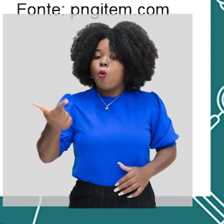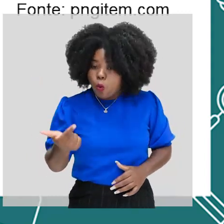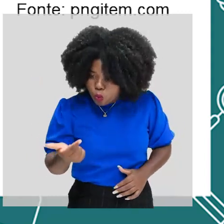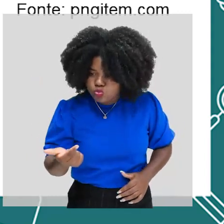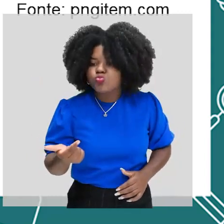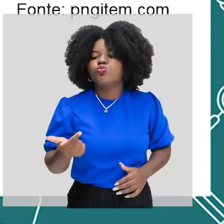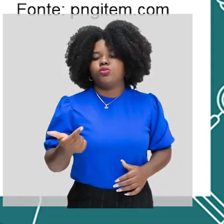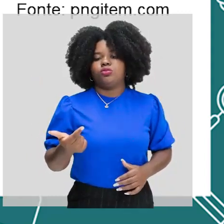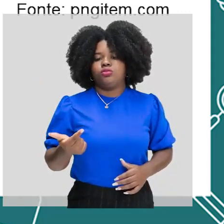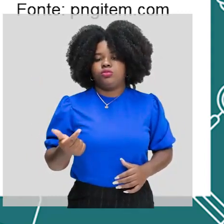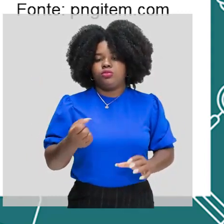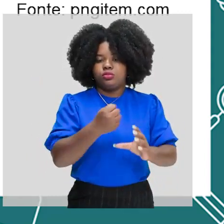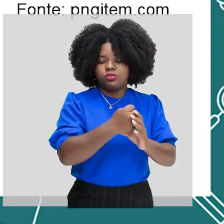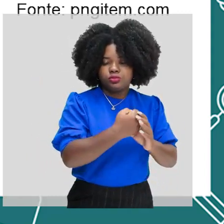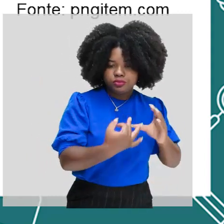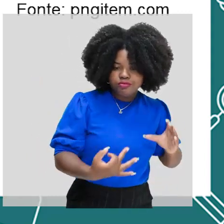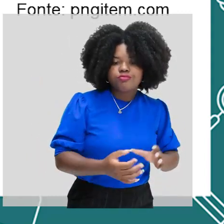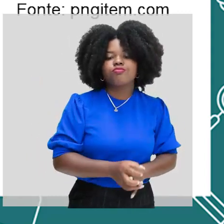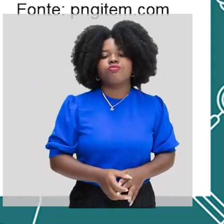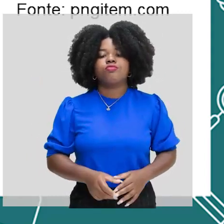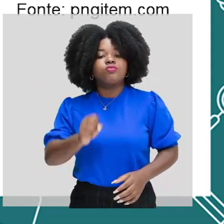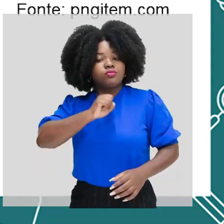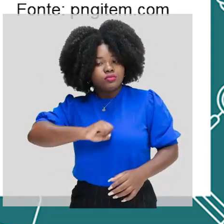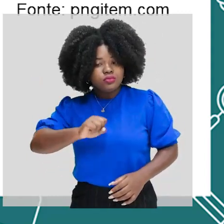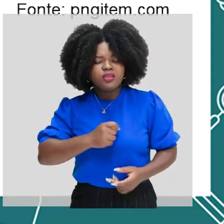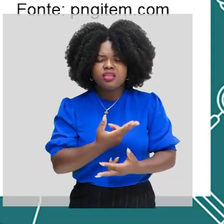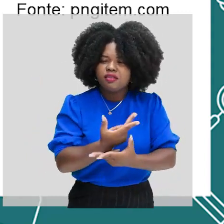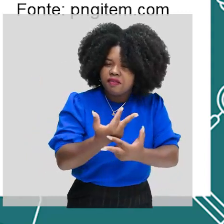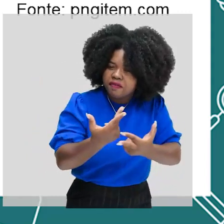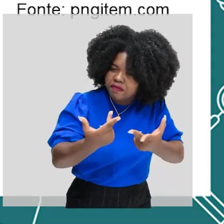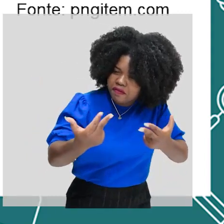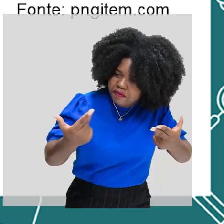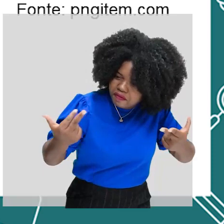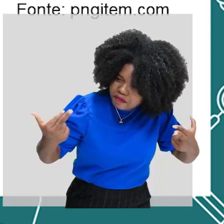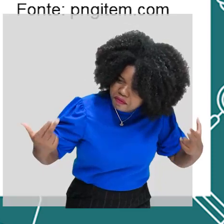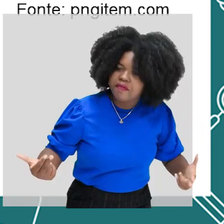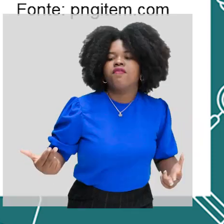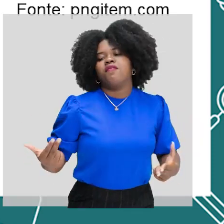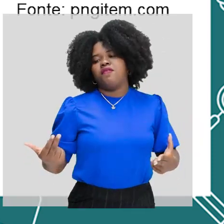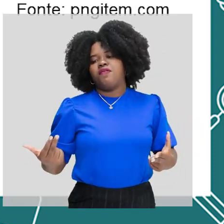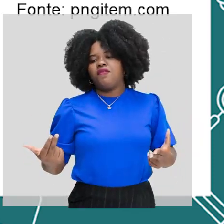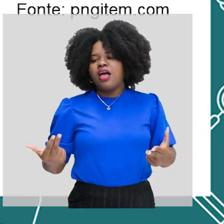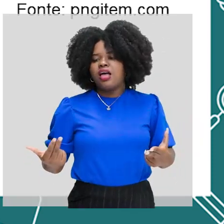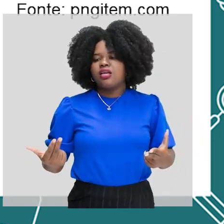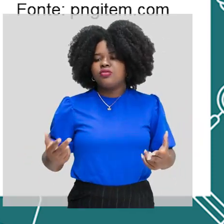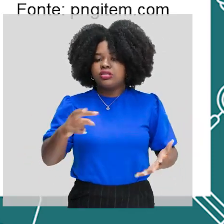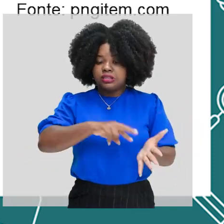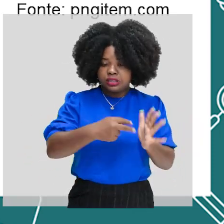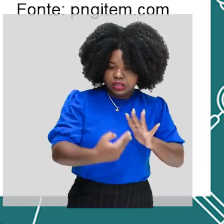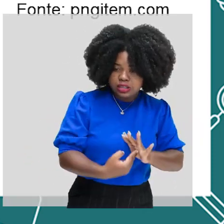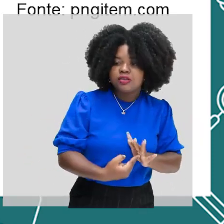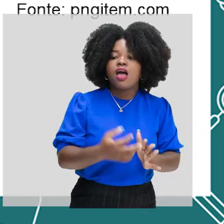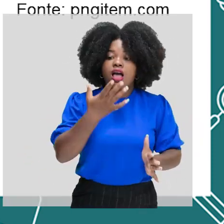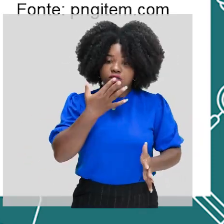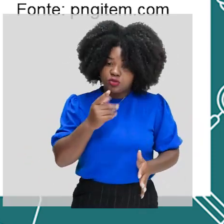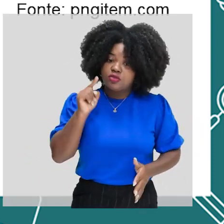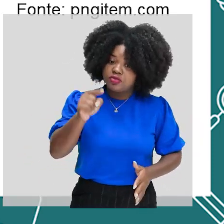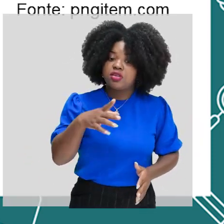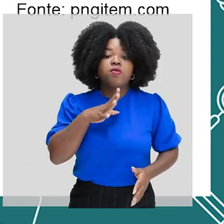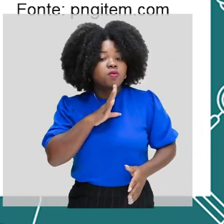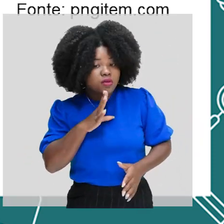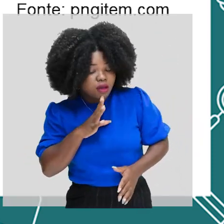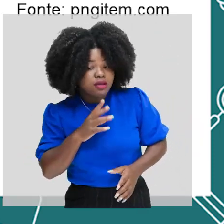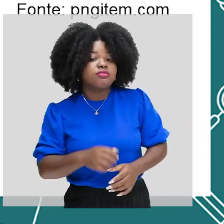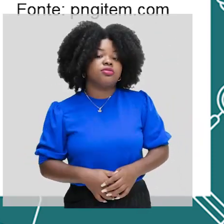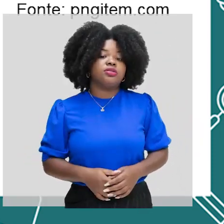traz vários símbolos, né? As cores são algumas representações que todos vocês conhecem, o vermelho, o amarelo e o verde. E nós